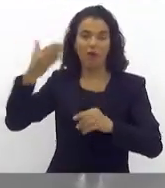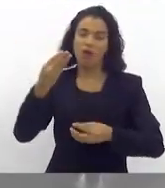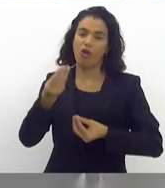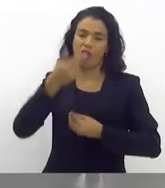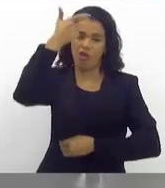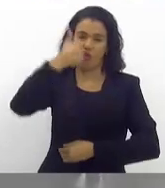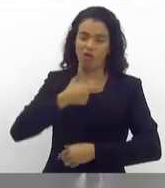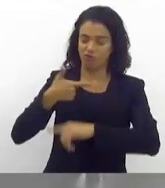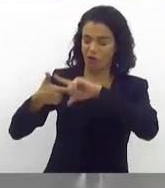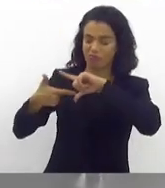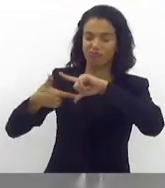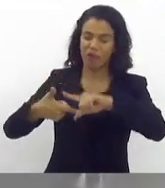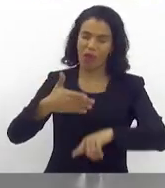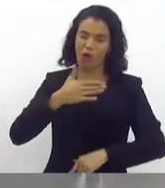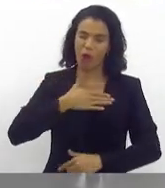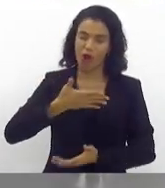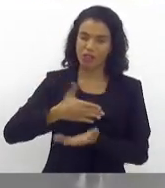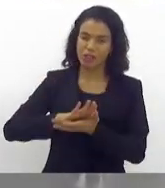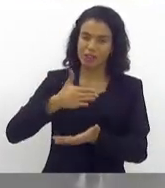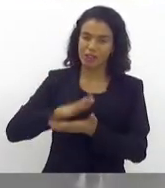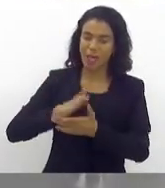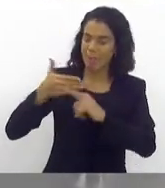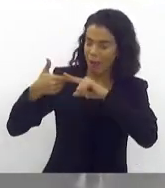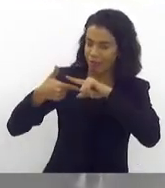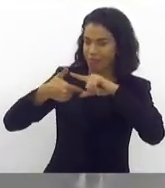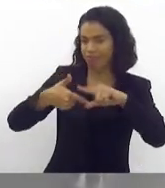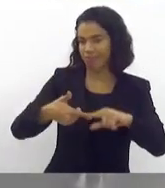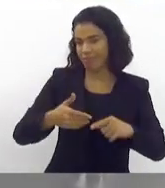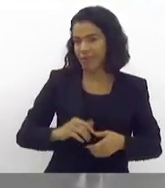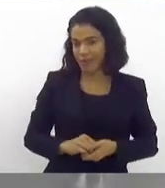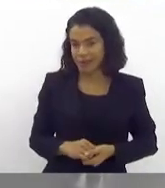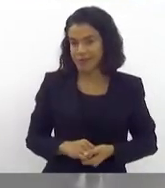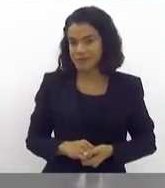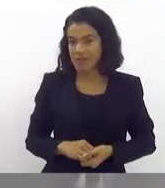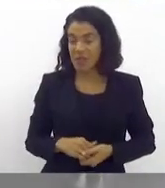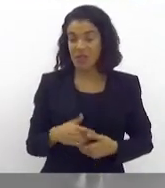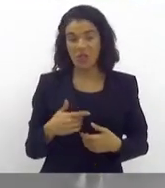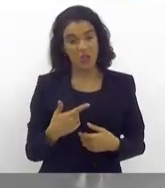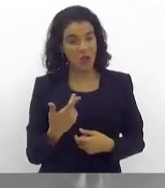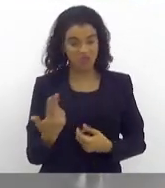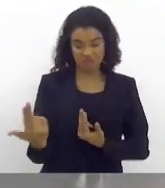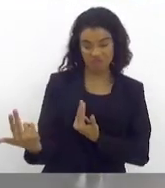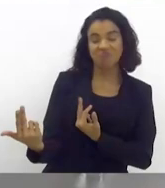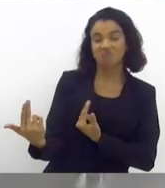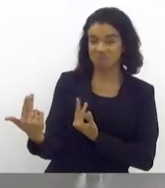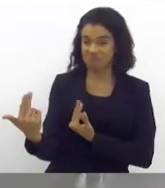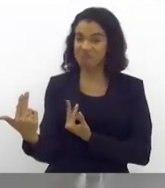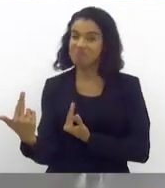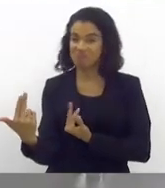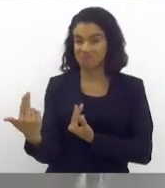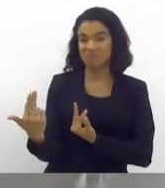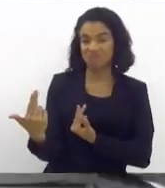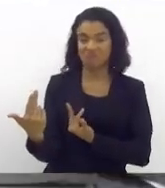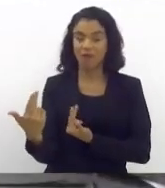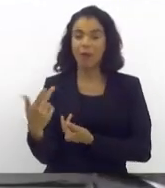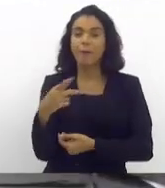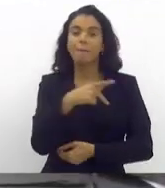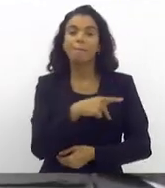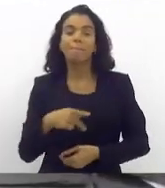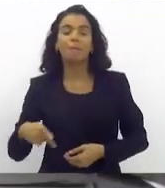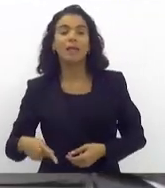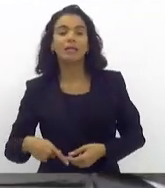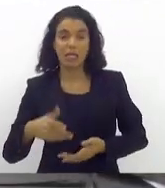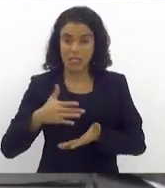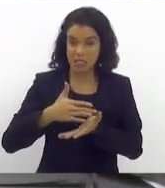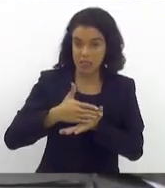conservador, eu gosto dos sambistas clássicos. Mas um dos sambas de breque... Nesse sentido, estamos no mesmo caminho. O presidente Amorim, um dos